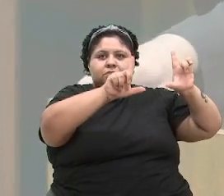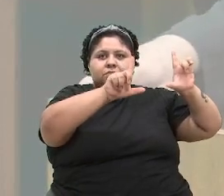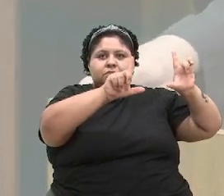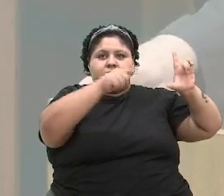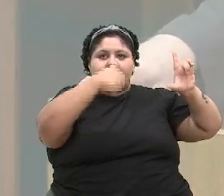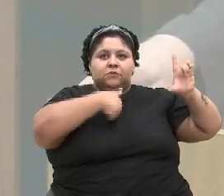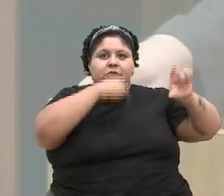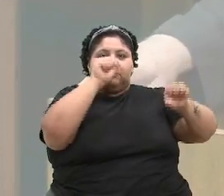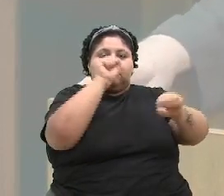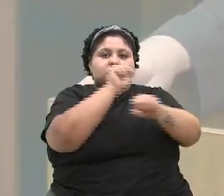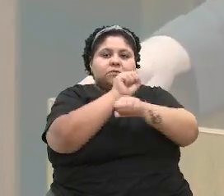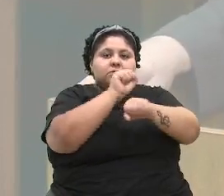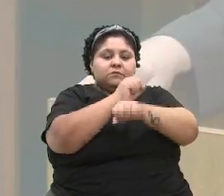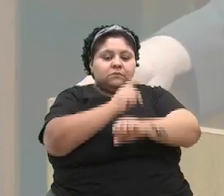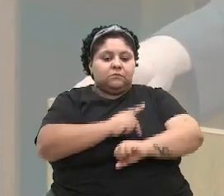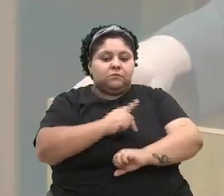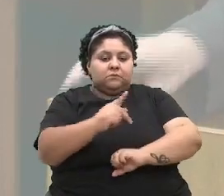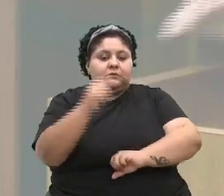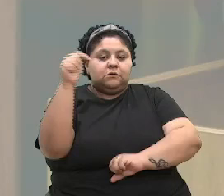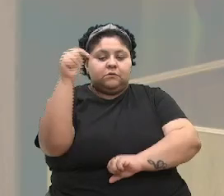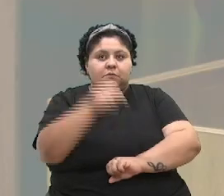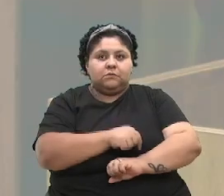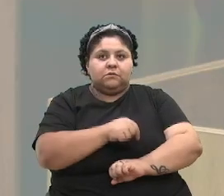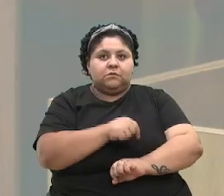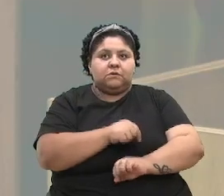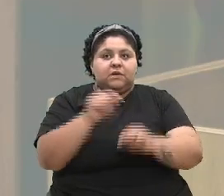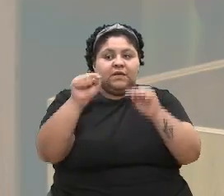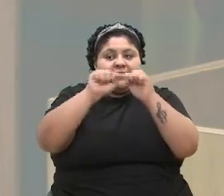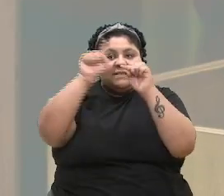Eu espero, senhora presidente, que esse ciclo